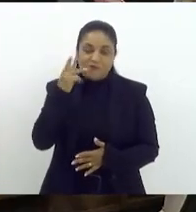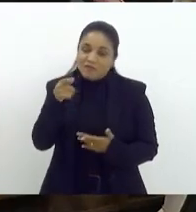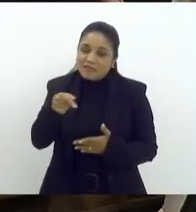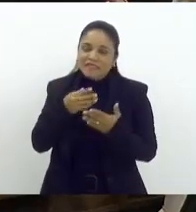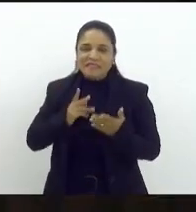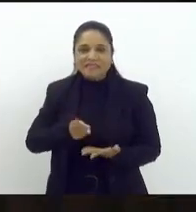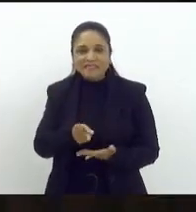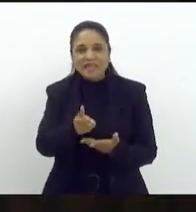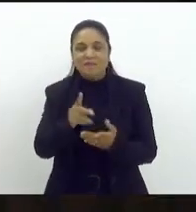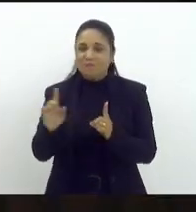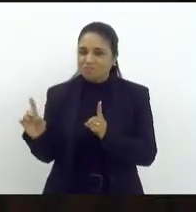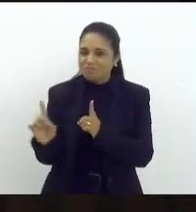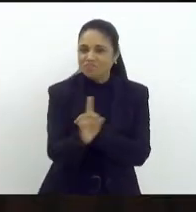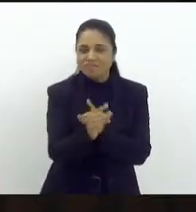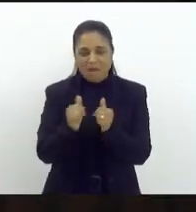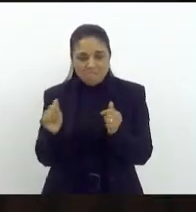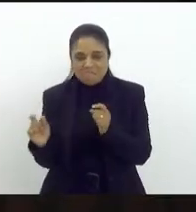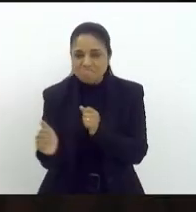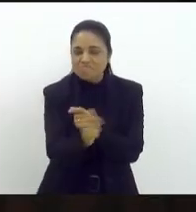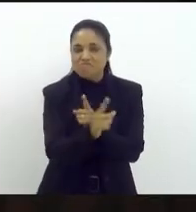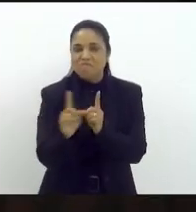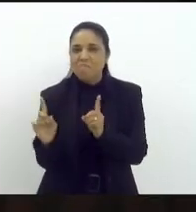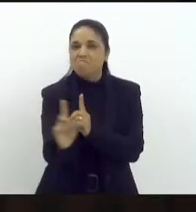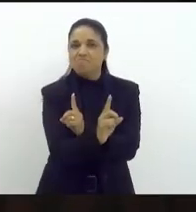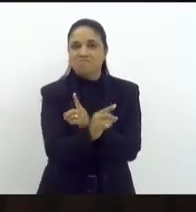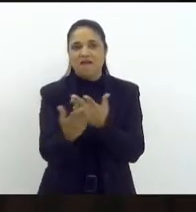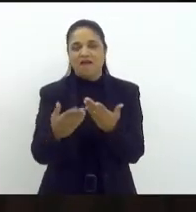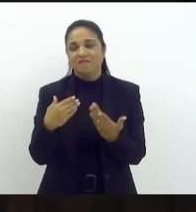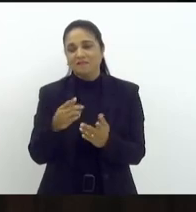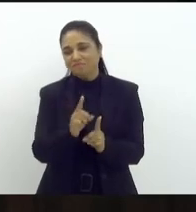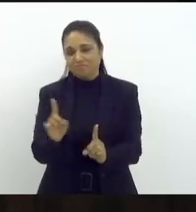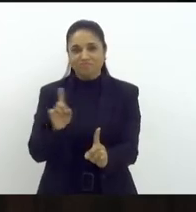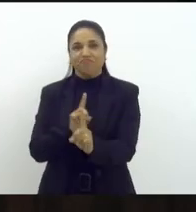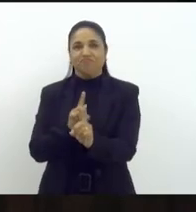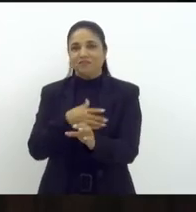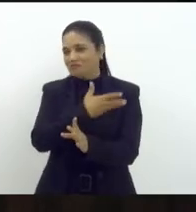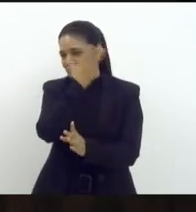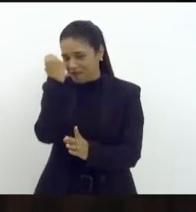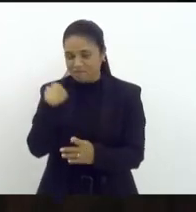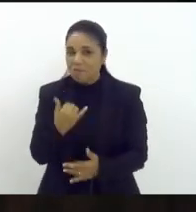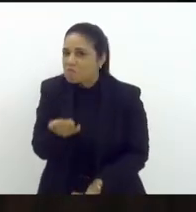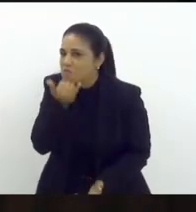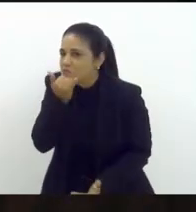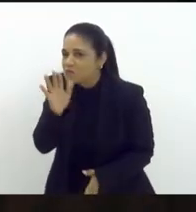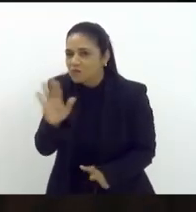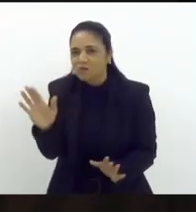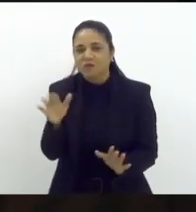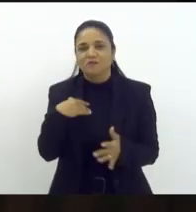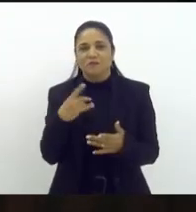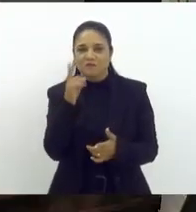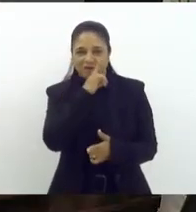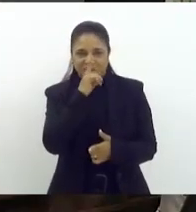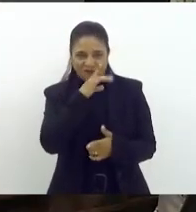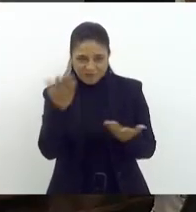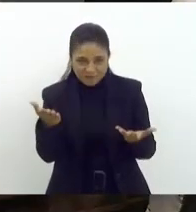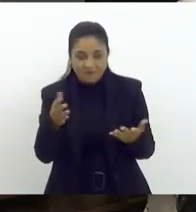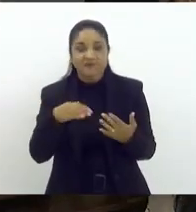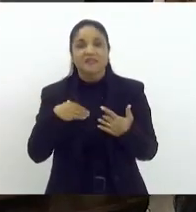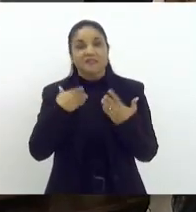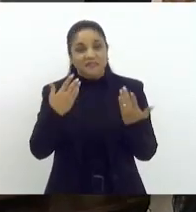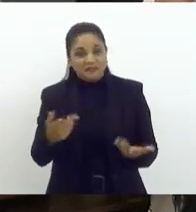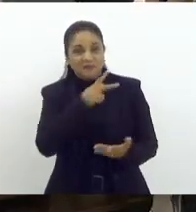gentil deixa todo mundo passar a fila vossa excelência Acaba ficando um pouco esquecido me perdoe pela falha senhor